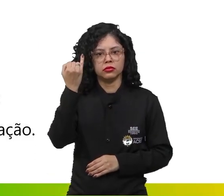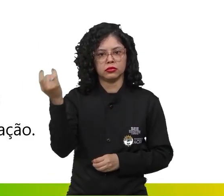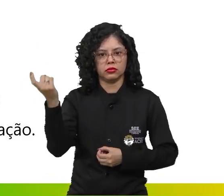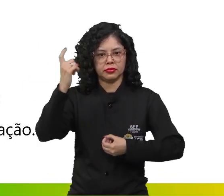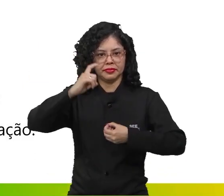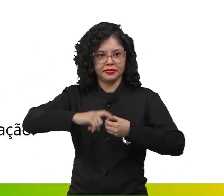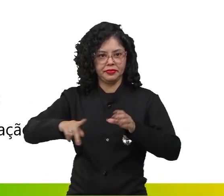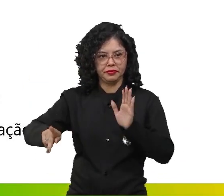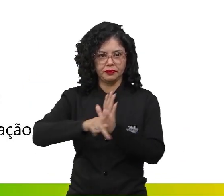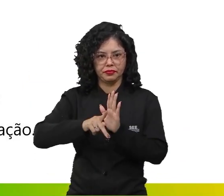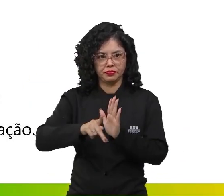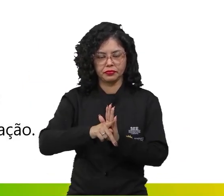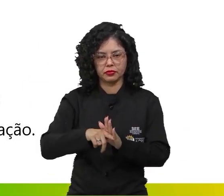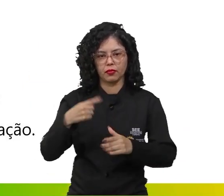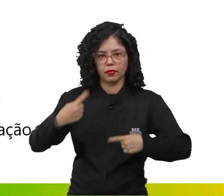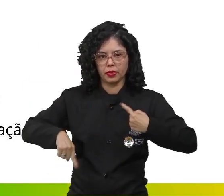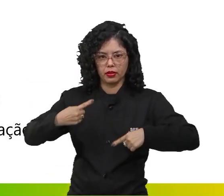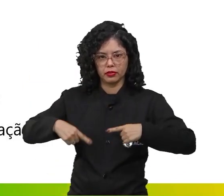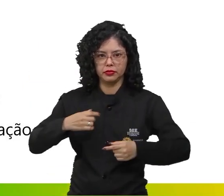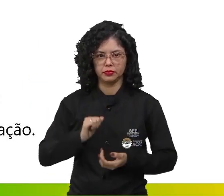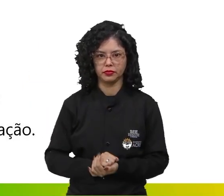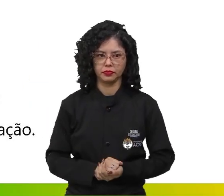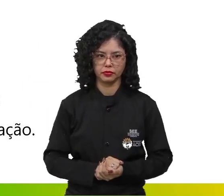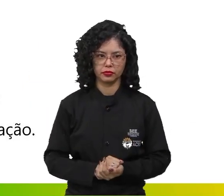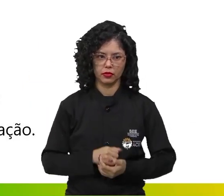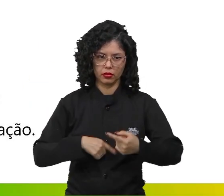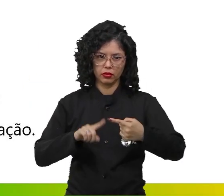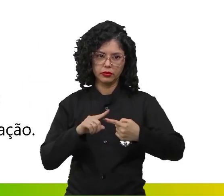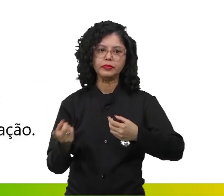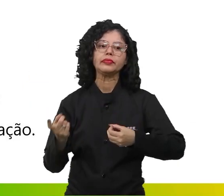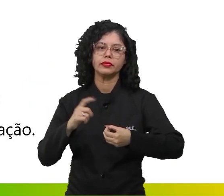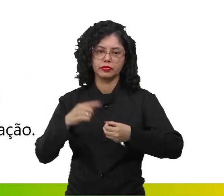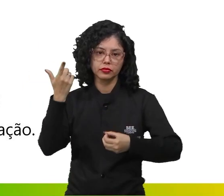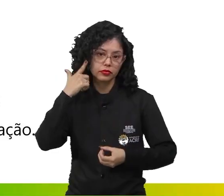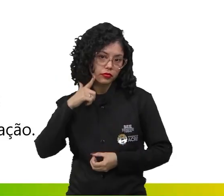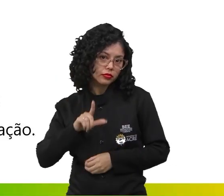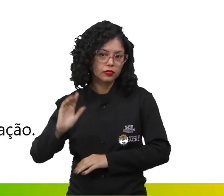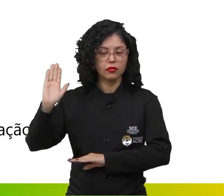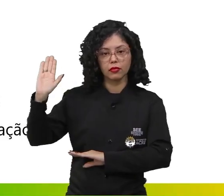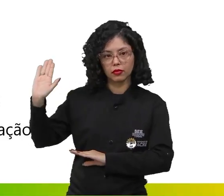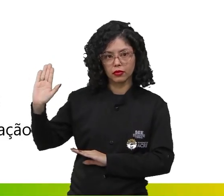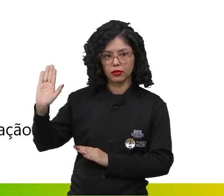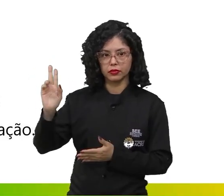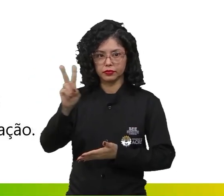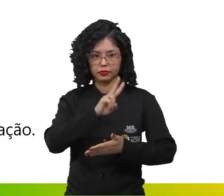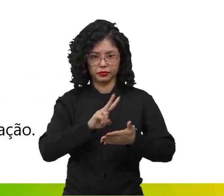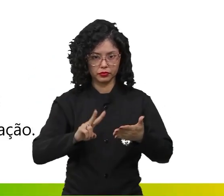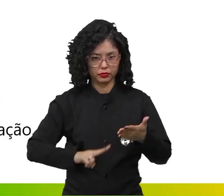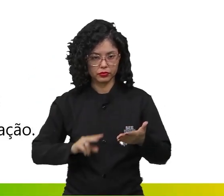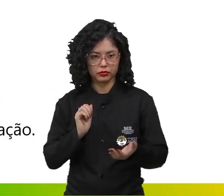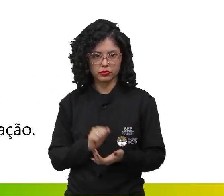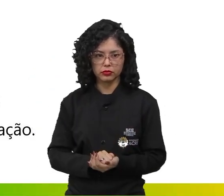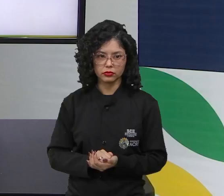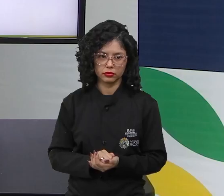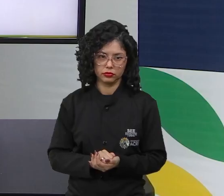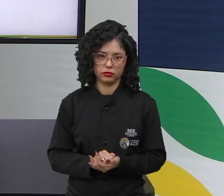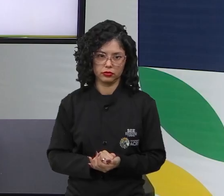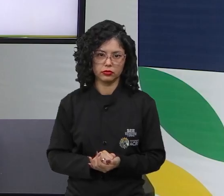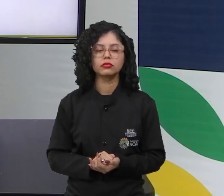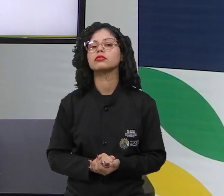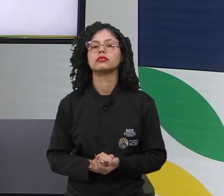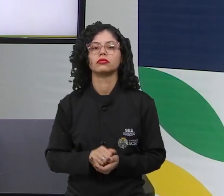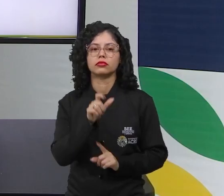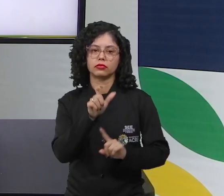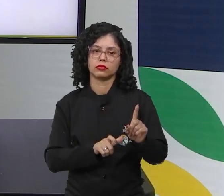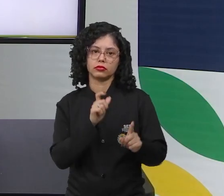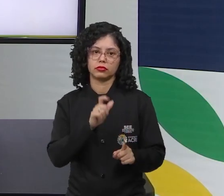principais da campanha política? Primeiro é que elas são voltadas para convencer o leitor. Então, o ato